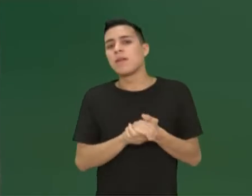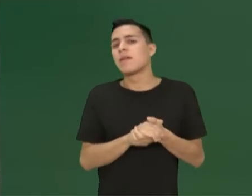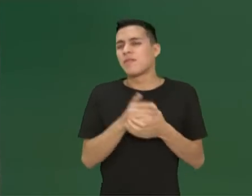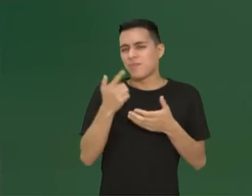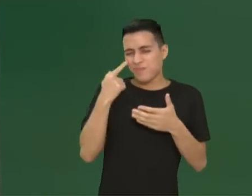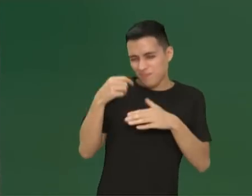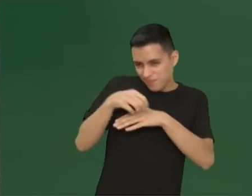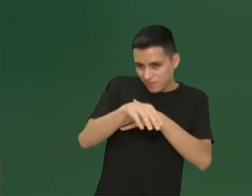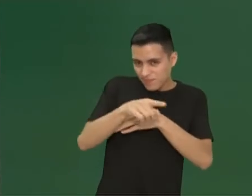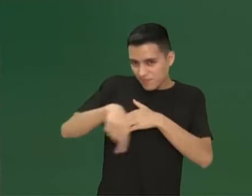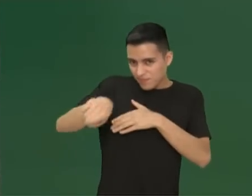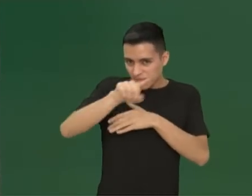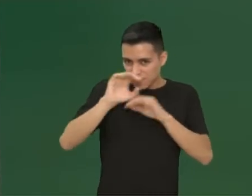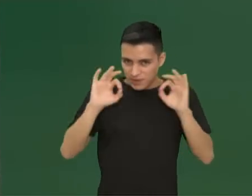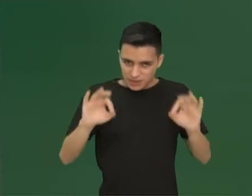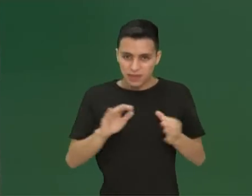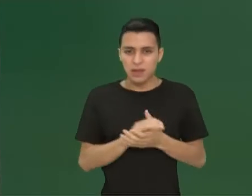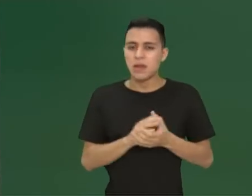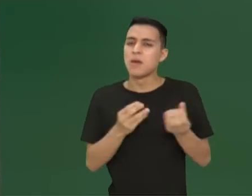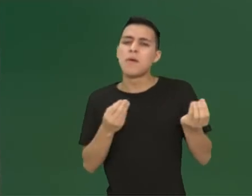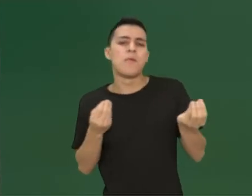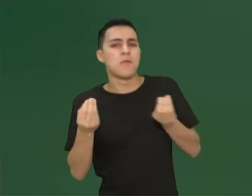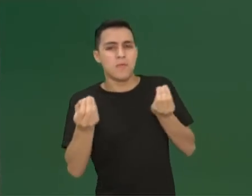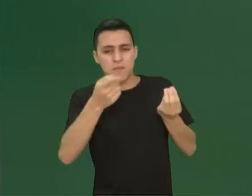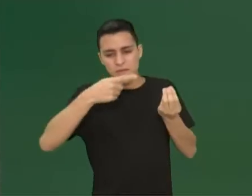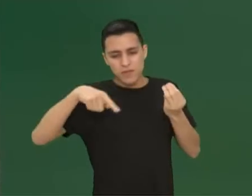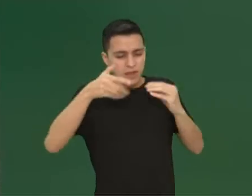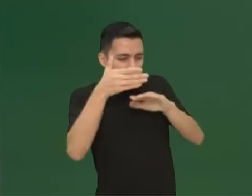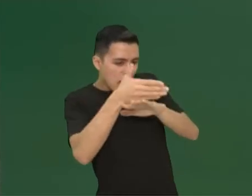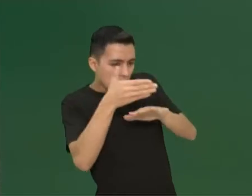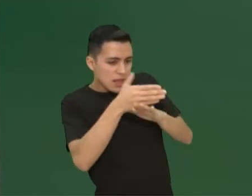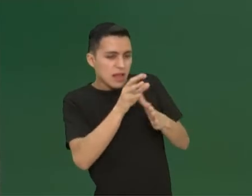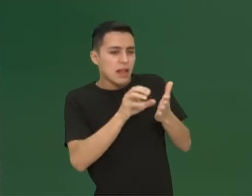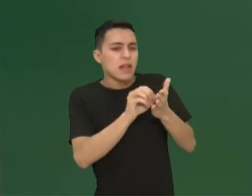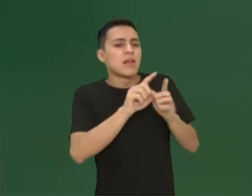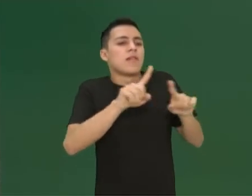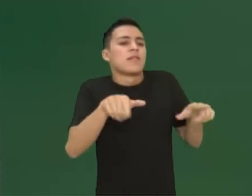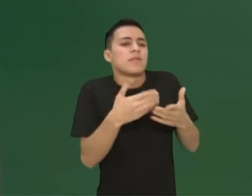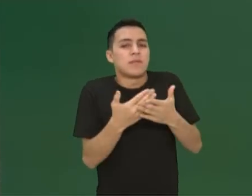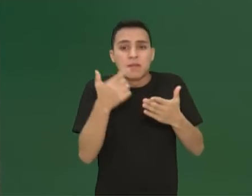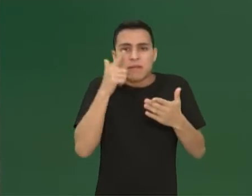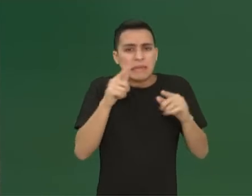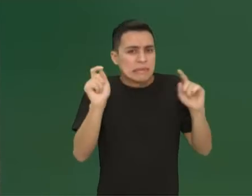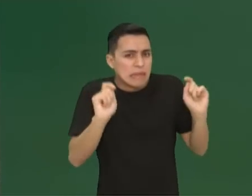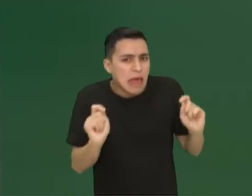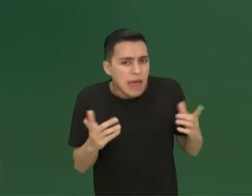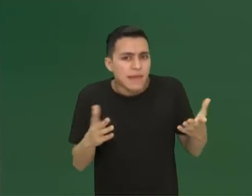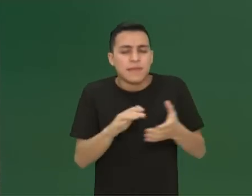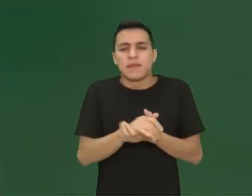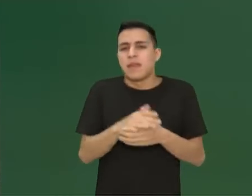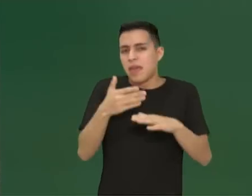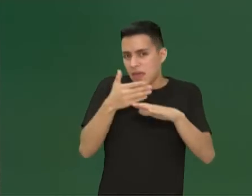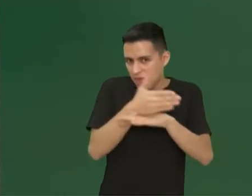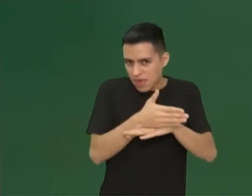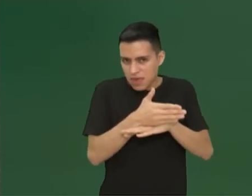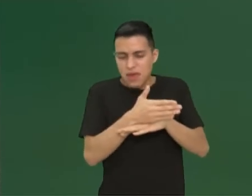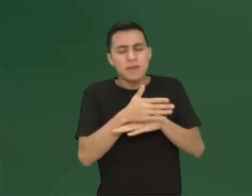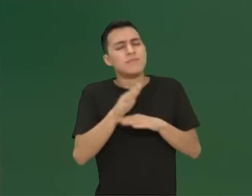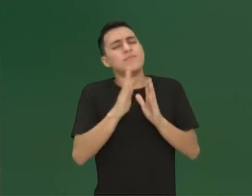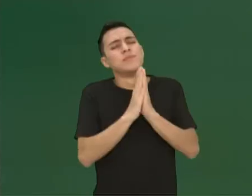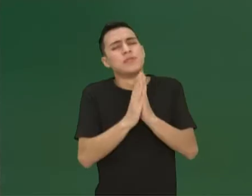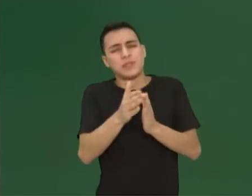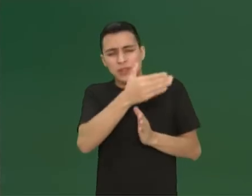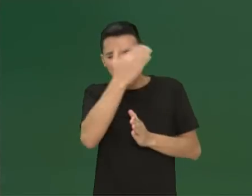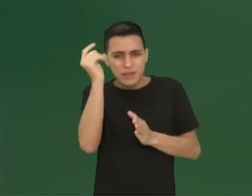temos recadinhos. Como que está o acesso de vocês no Classroom? Está acessando? Está conseguindo? Acessou. Não esqueça